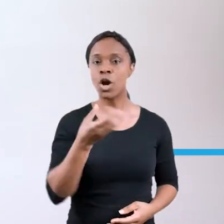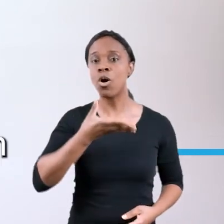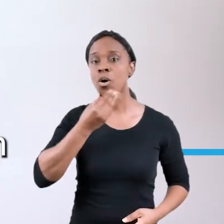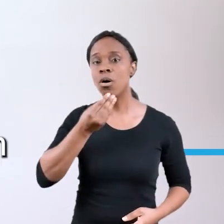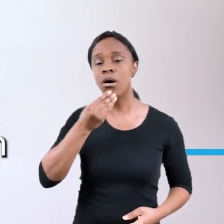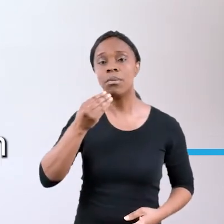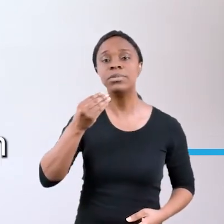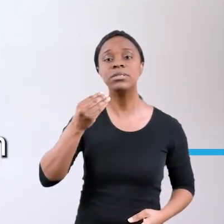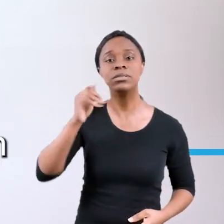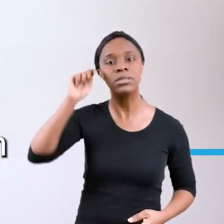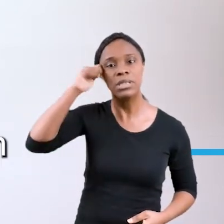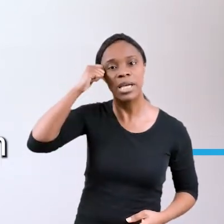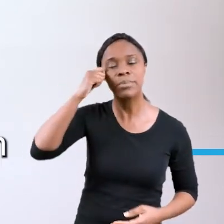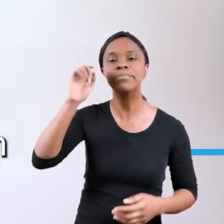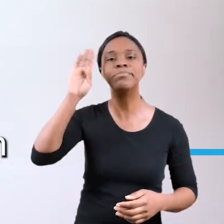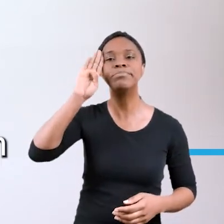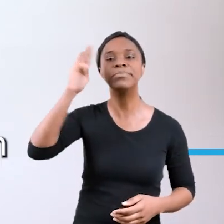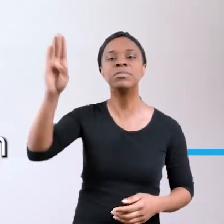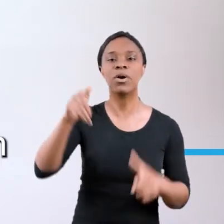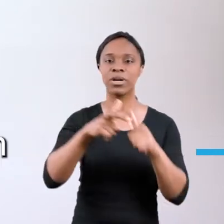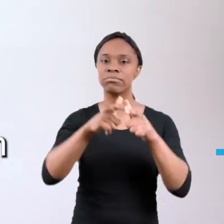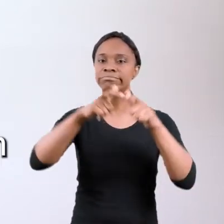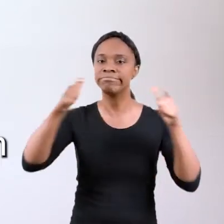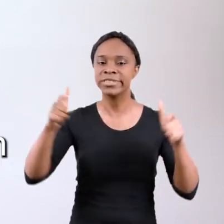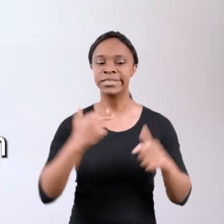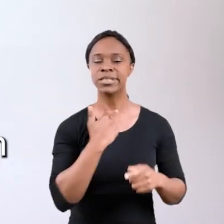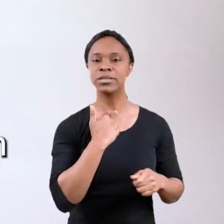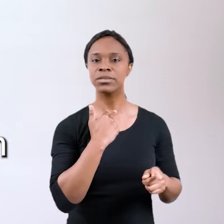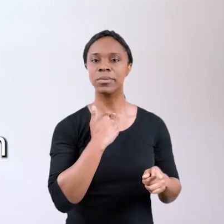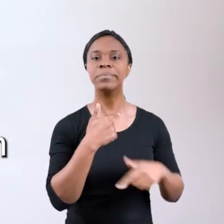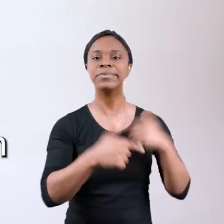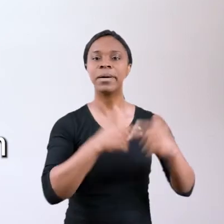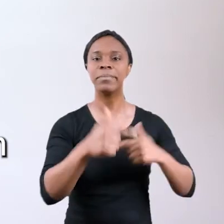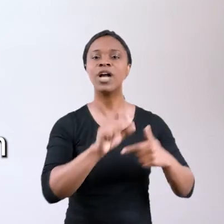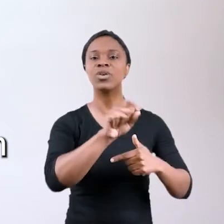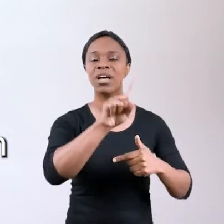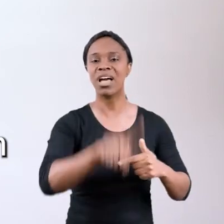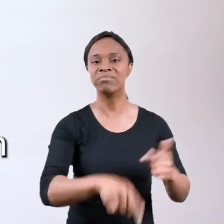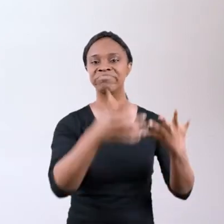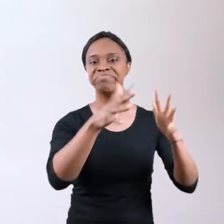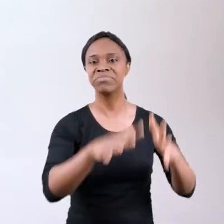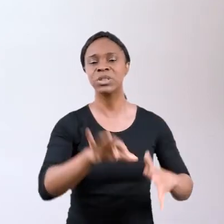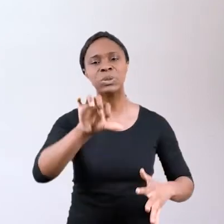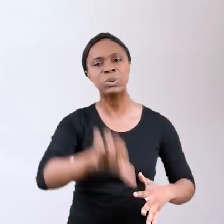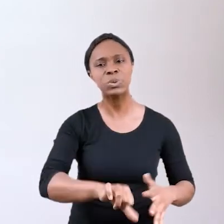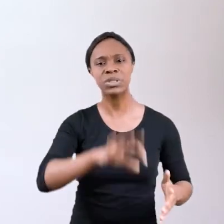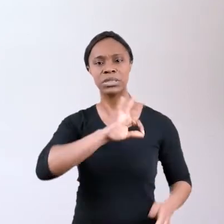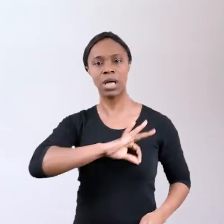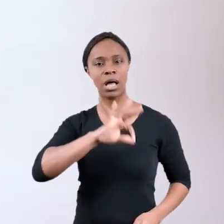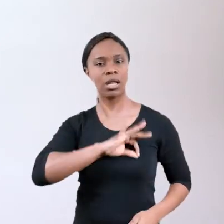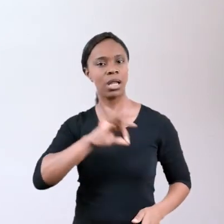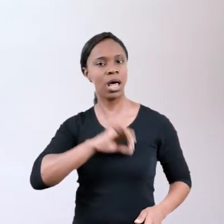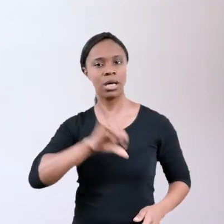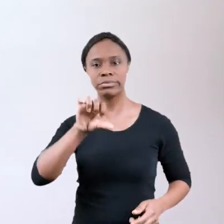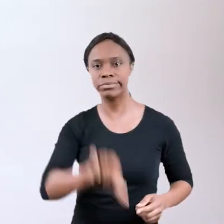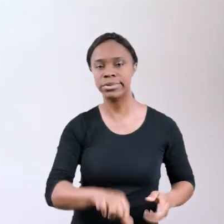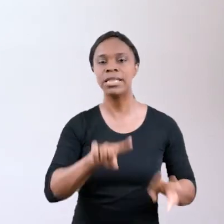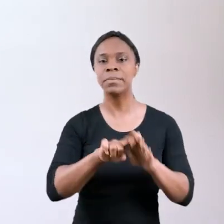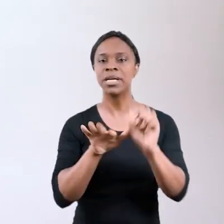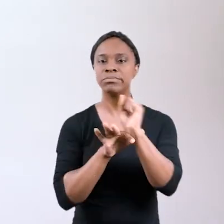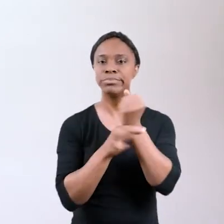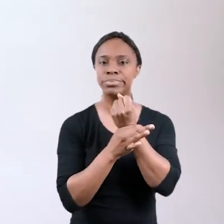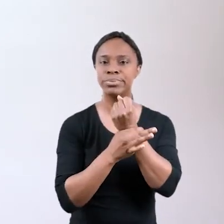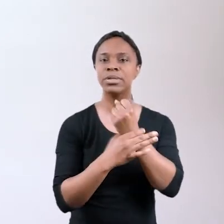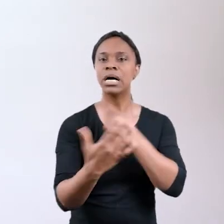negros são a maioria em ocupações que oferecem condições de maior precarização, menores salários, menor proteção social